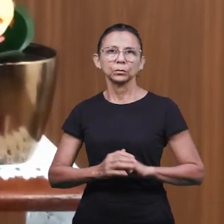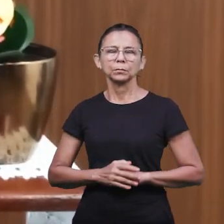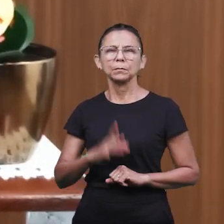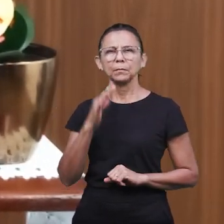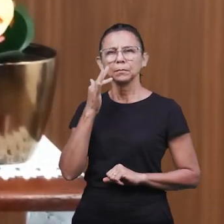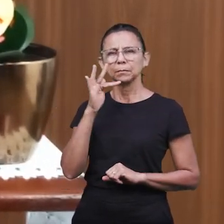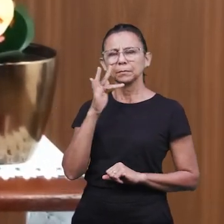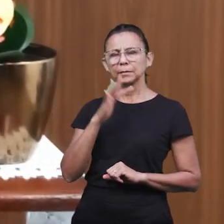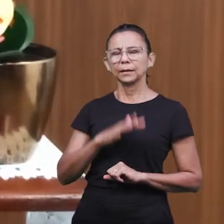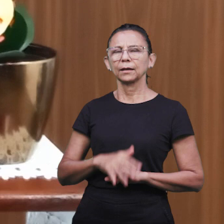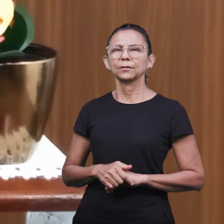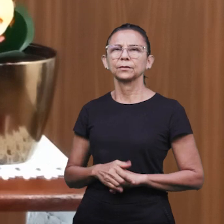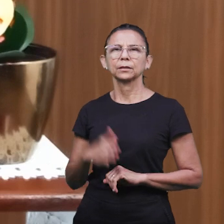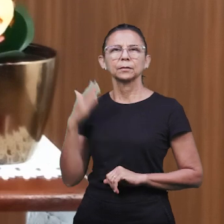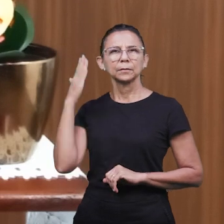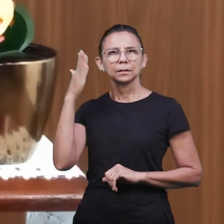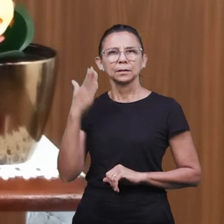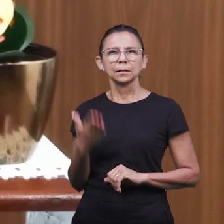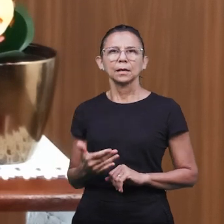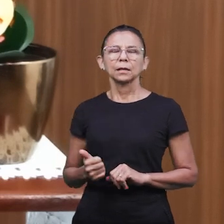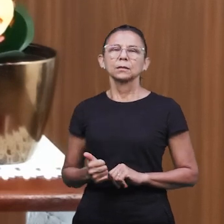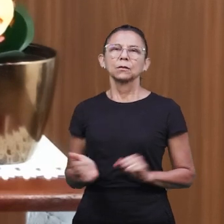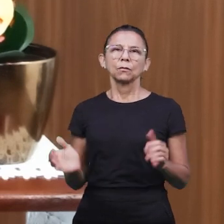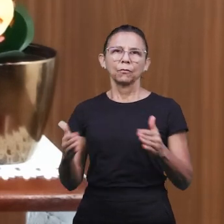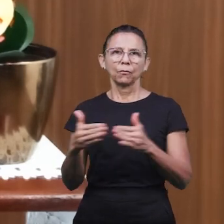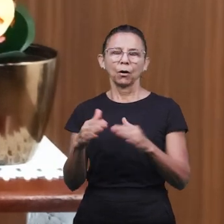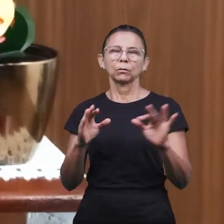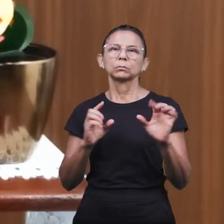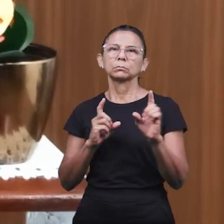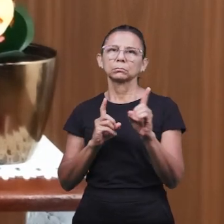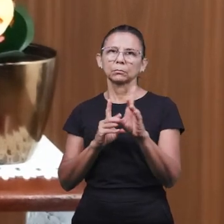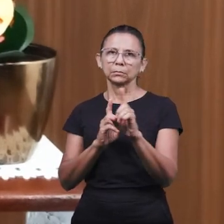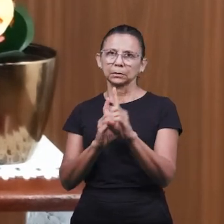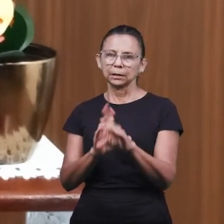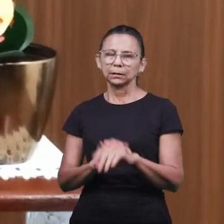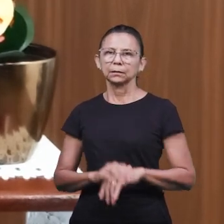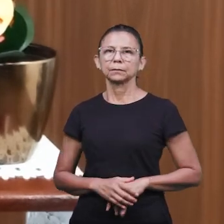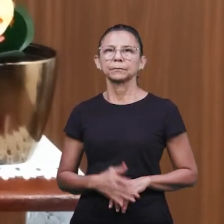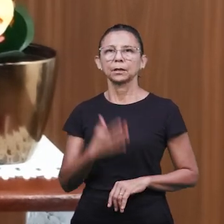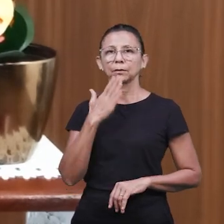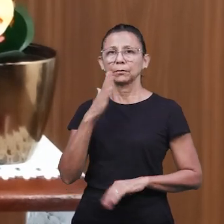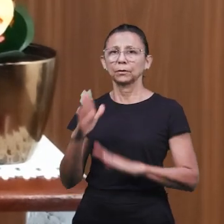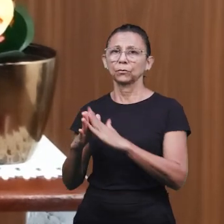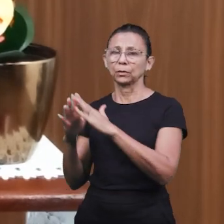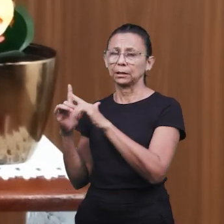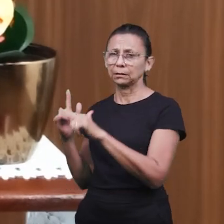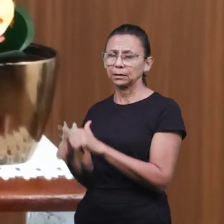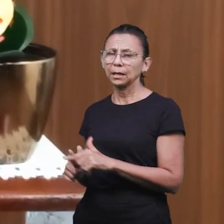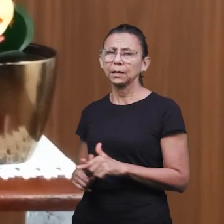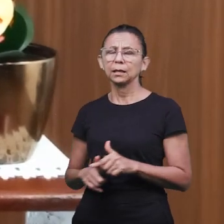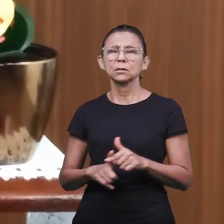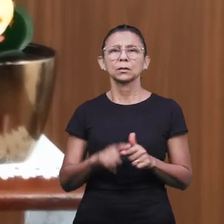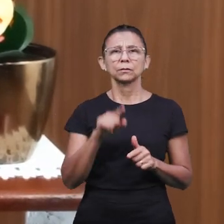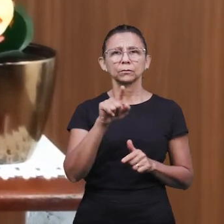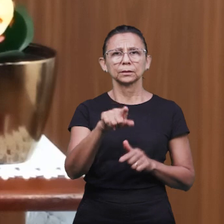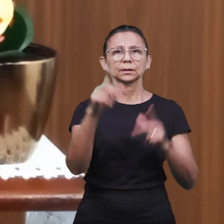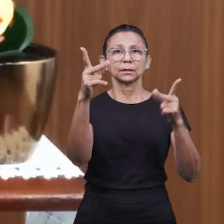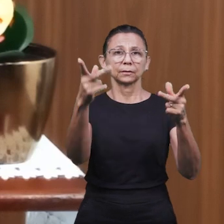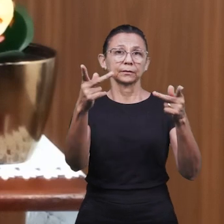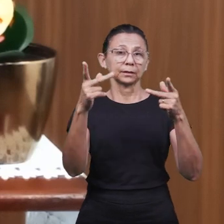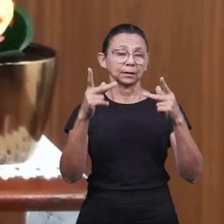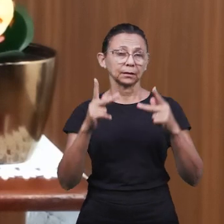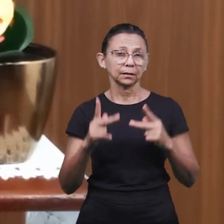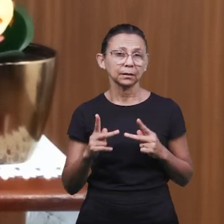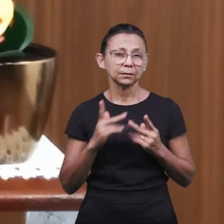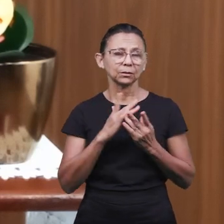uma breve palavra de caráter doutrinário para a igreja, todos aqueles que nos assistem, aqueles que estão, quem